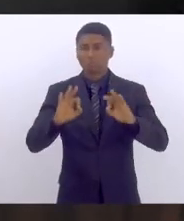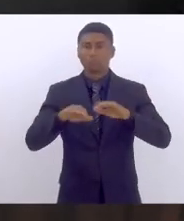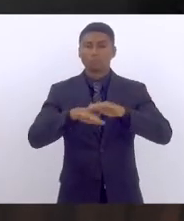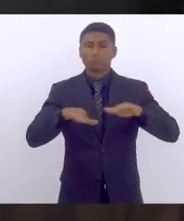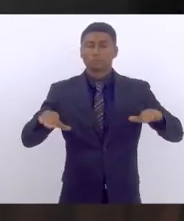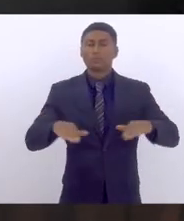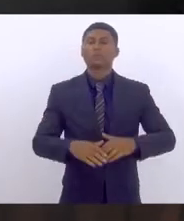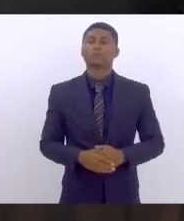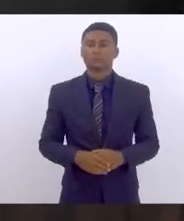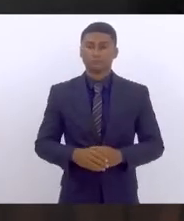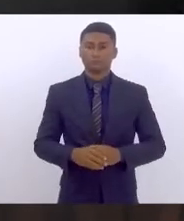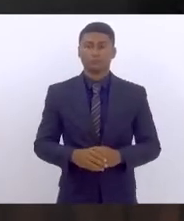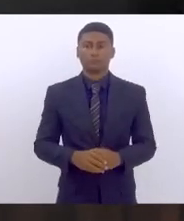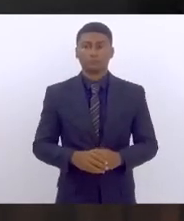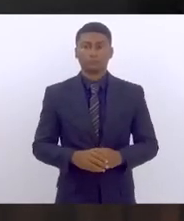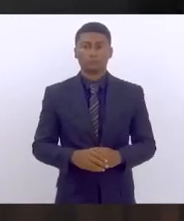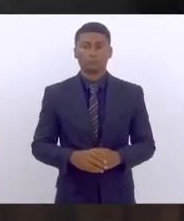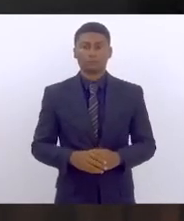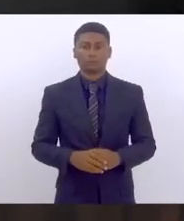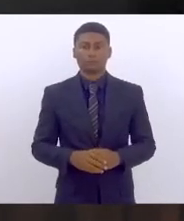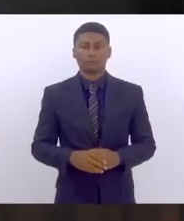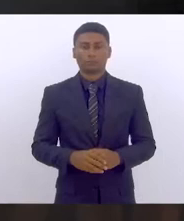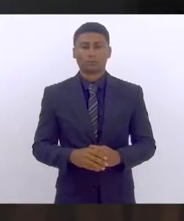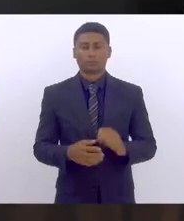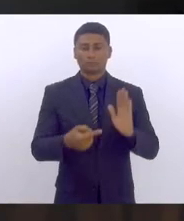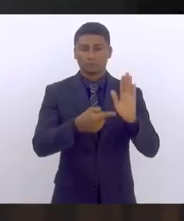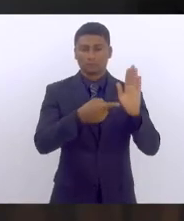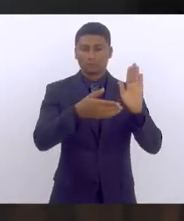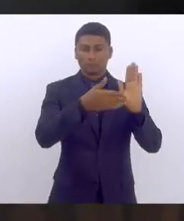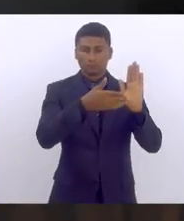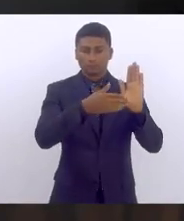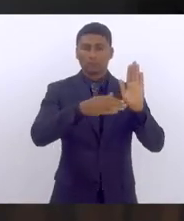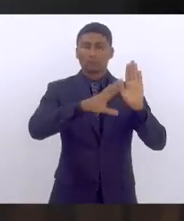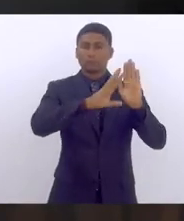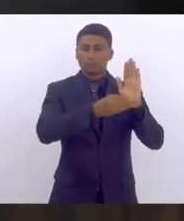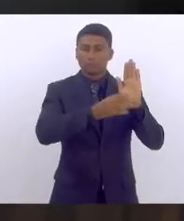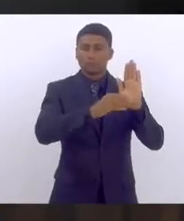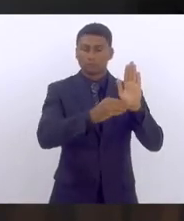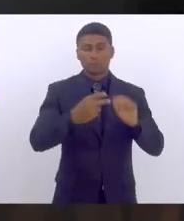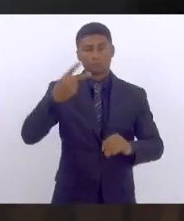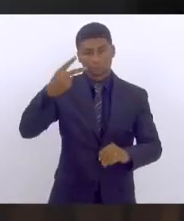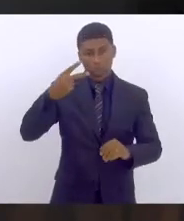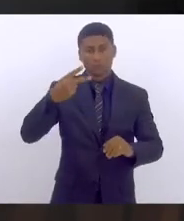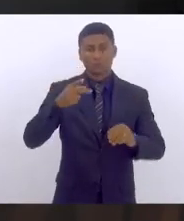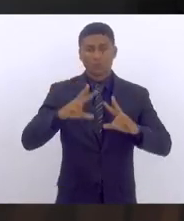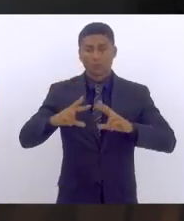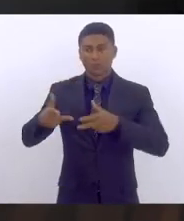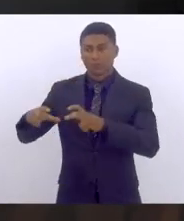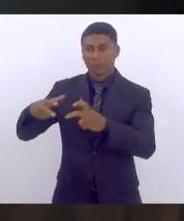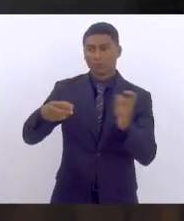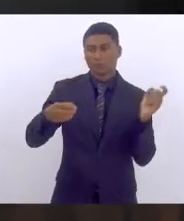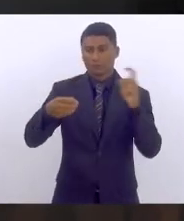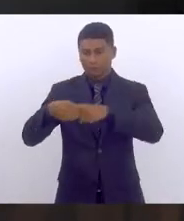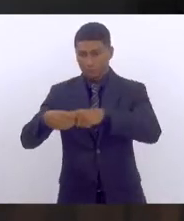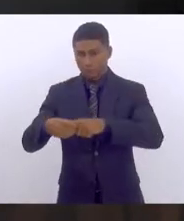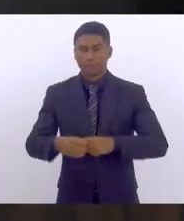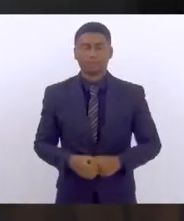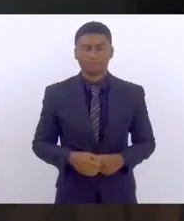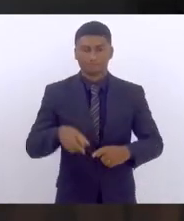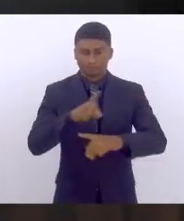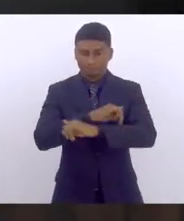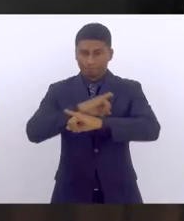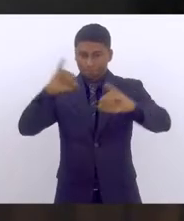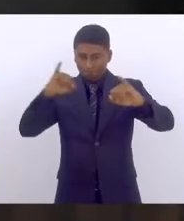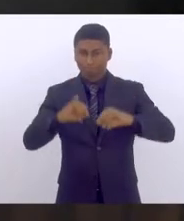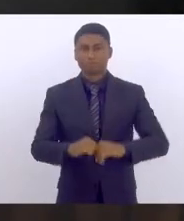discussão. A presente proposta recebeu duas emendas e retorna às comissões. Anuncio, em